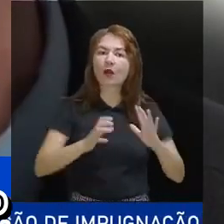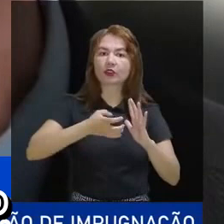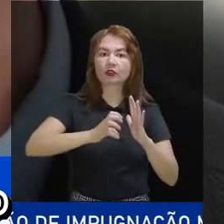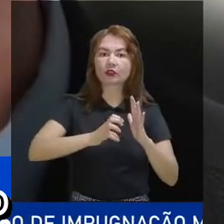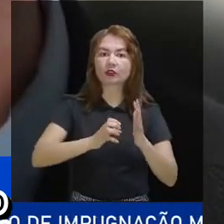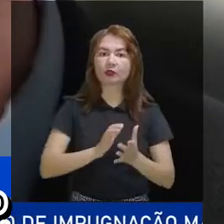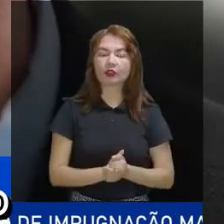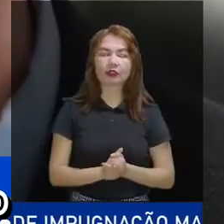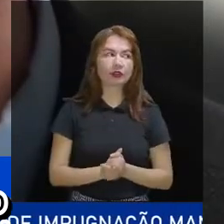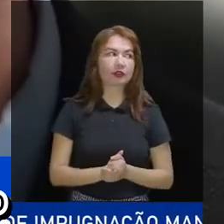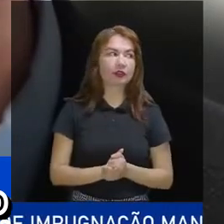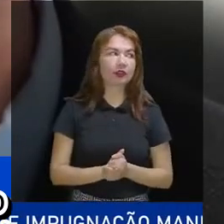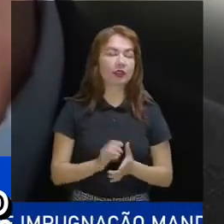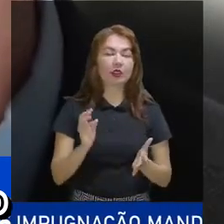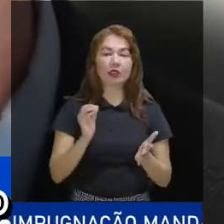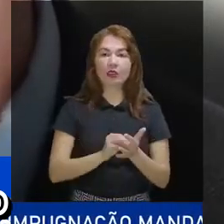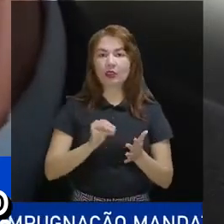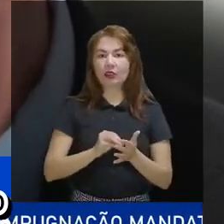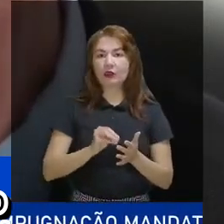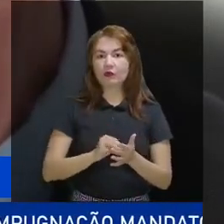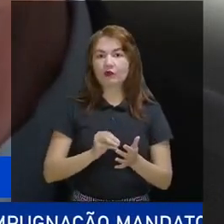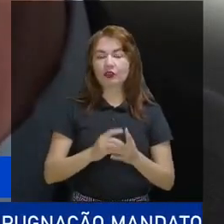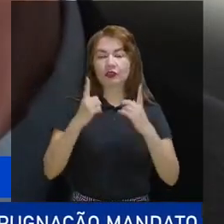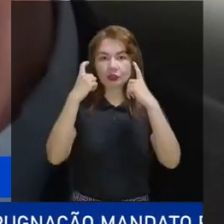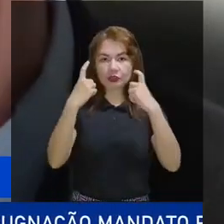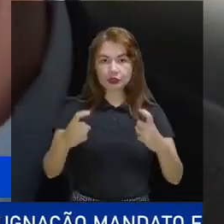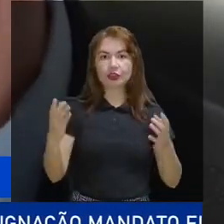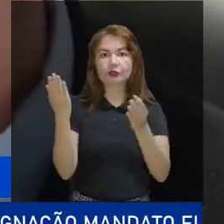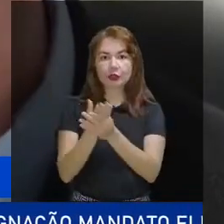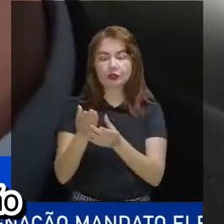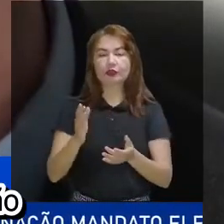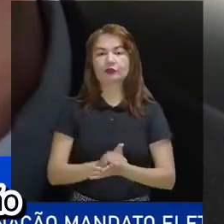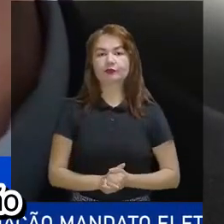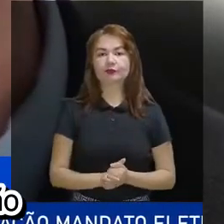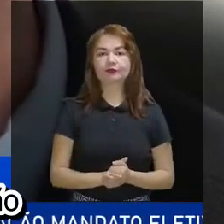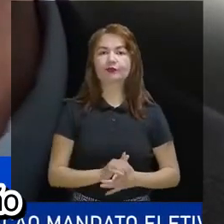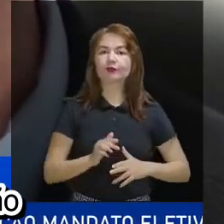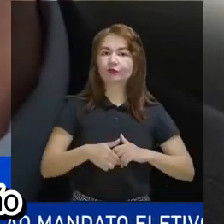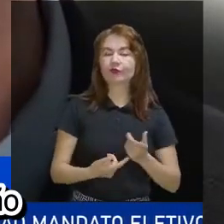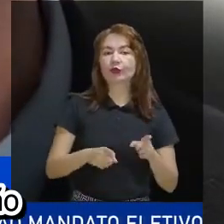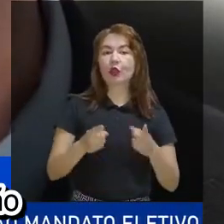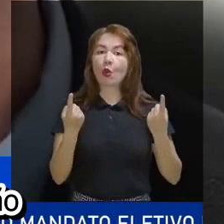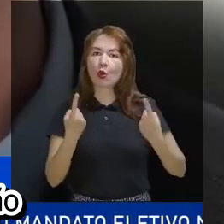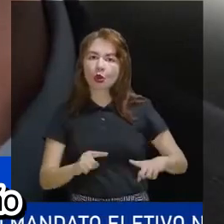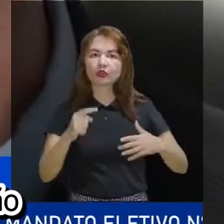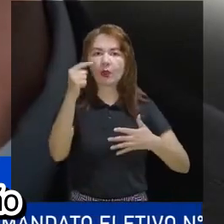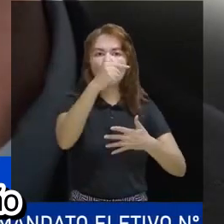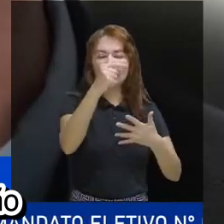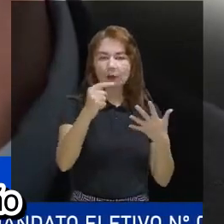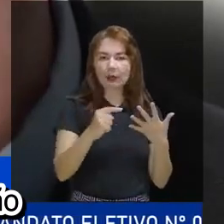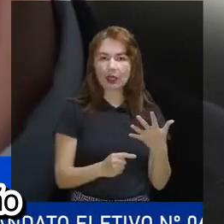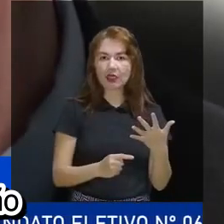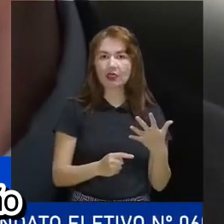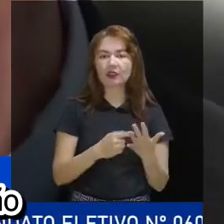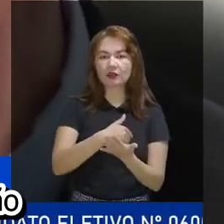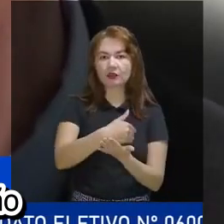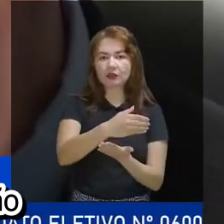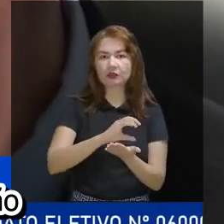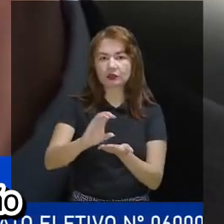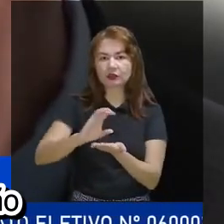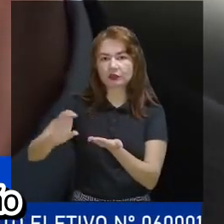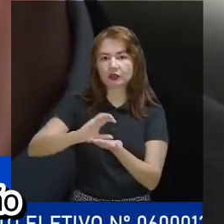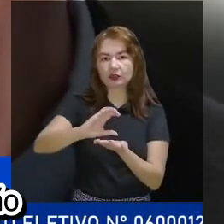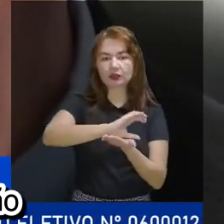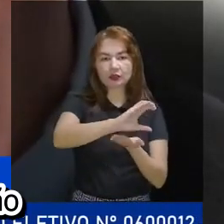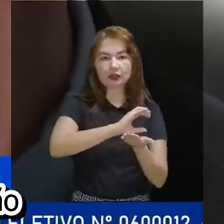inadequação da via eleita, ausência de interesse processual. A insurgência contra os critérios de distribuição de recursos oriundos do